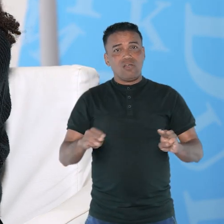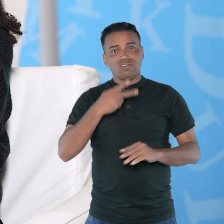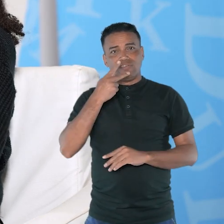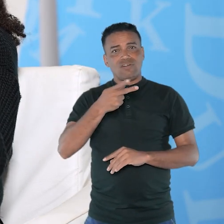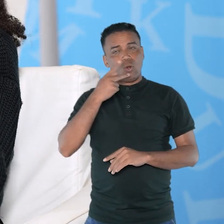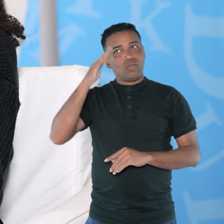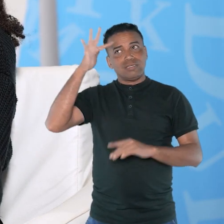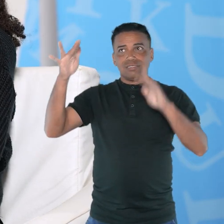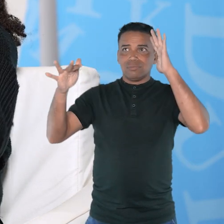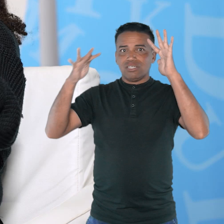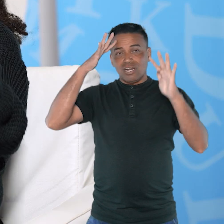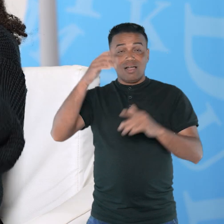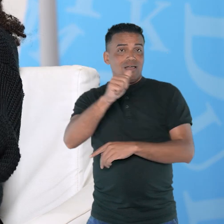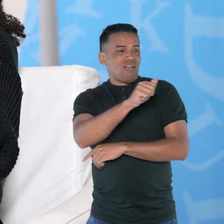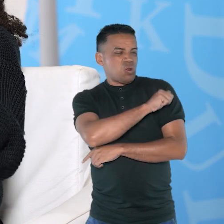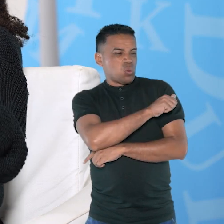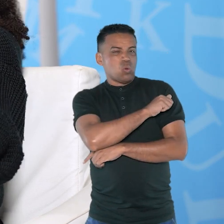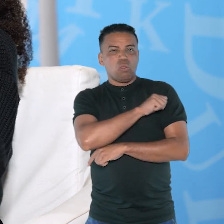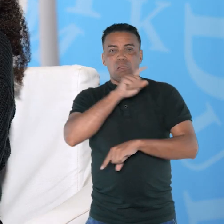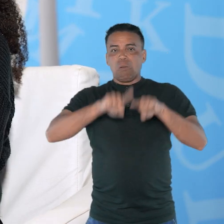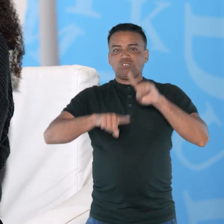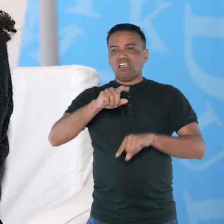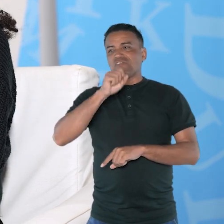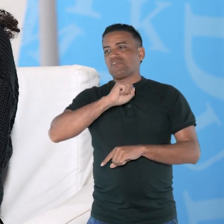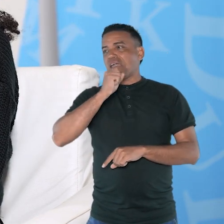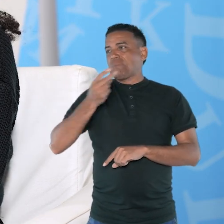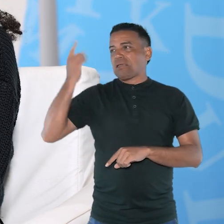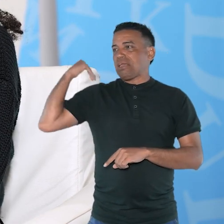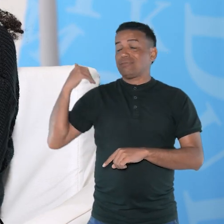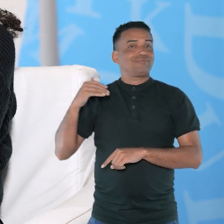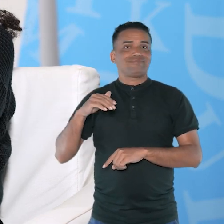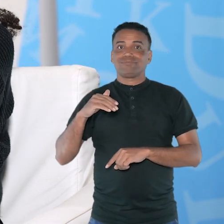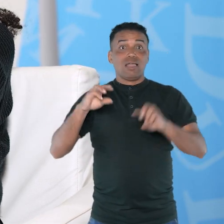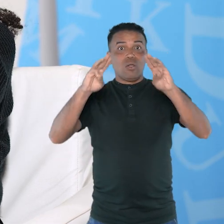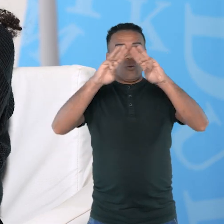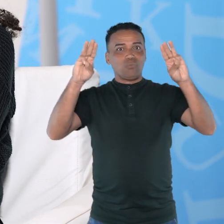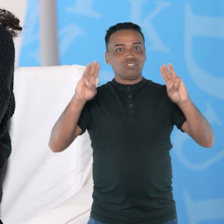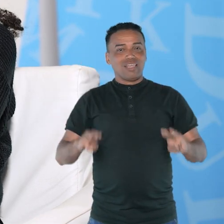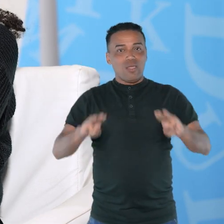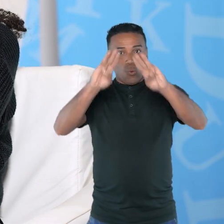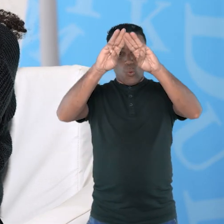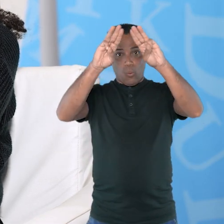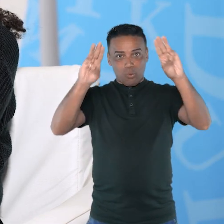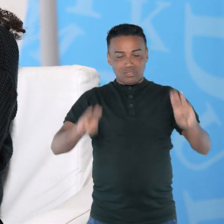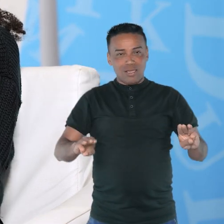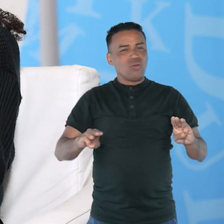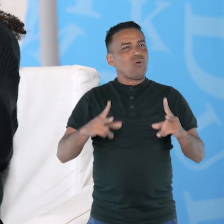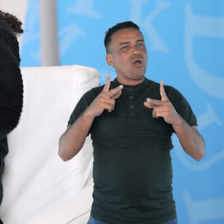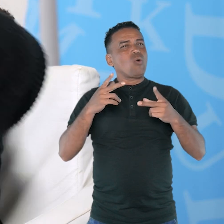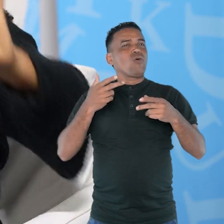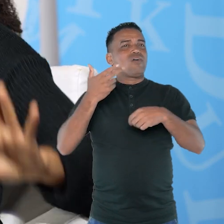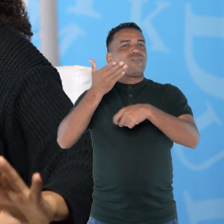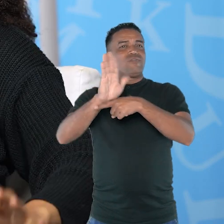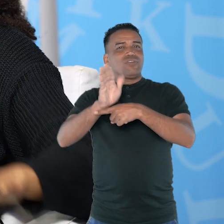desse imaginário que os estudantes têm coisa antiga, coisa do passado. Mas o museu ele igual aquela cena do Bacurau que o pessoal